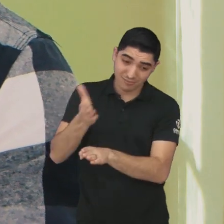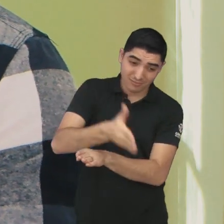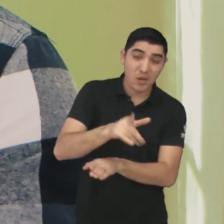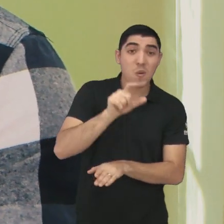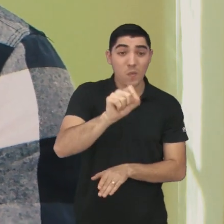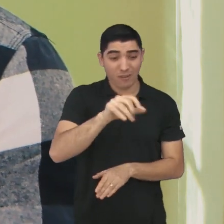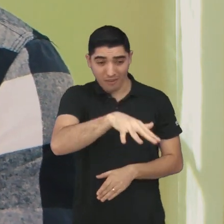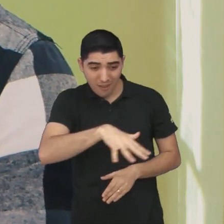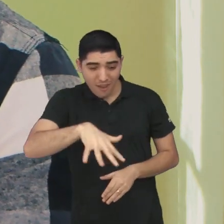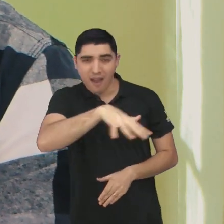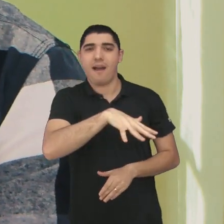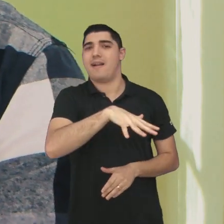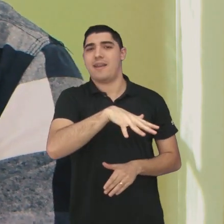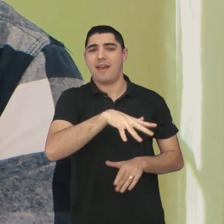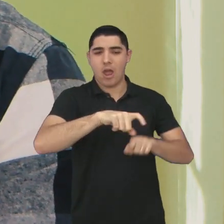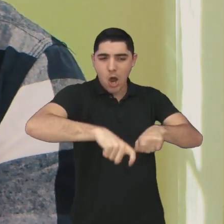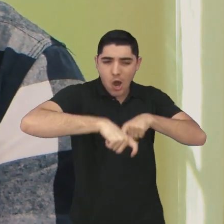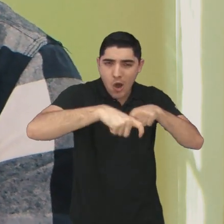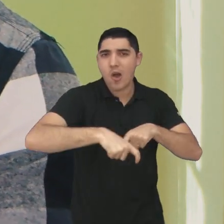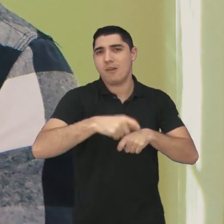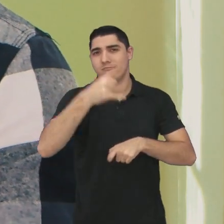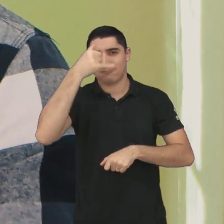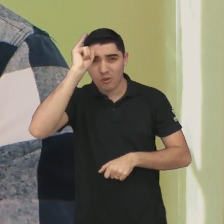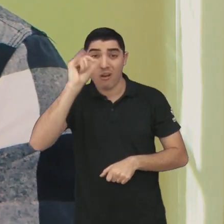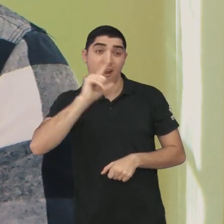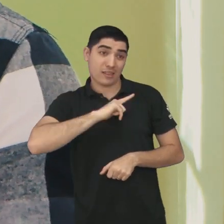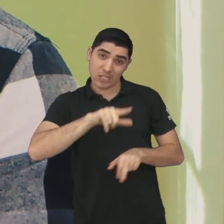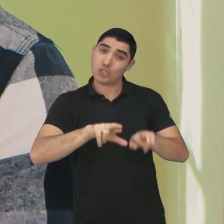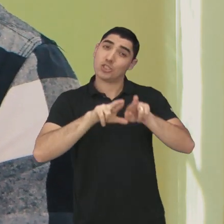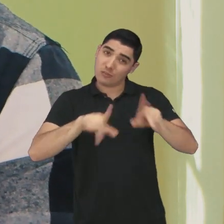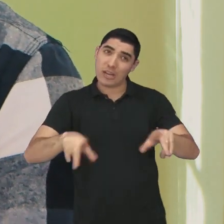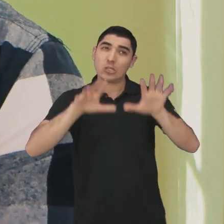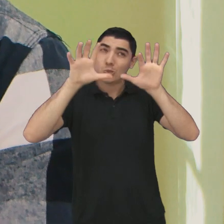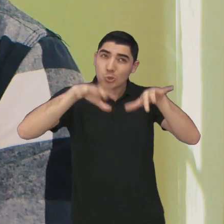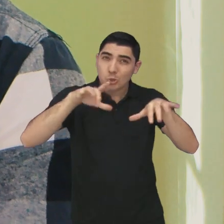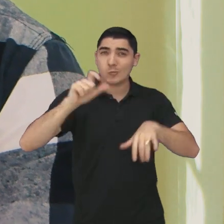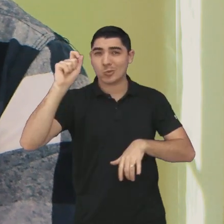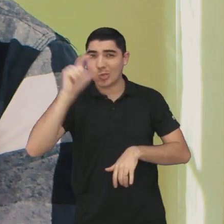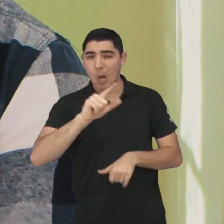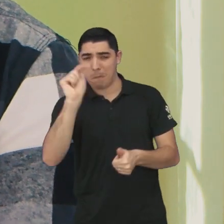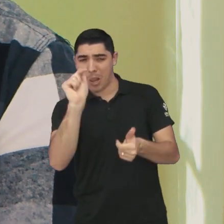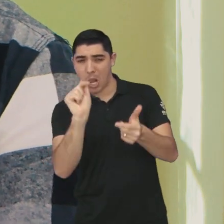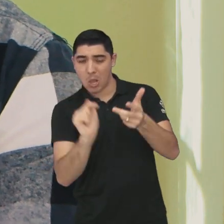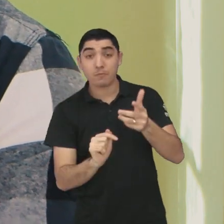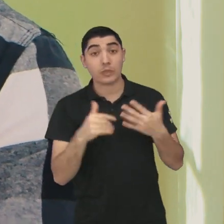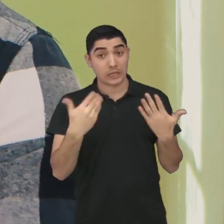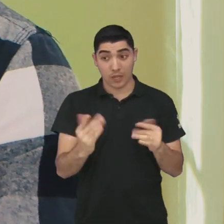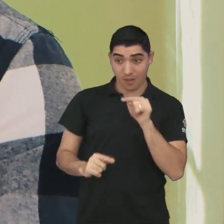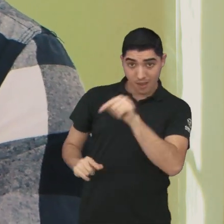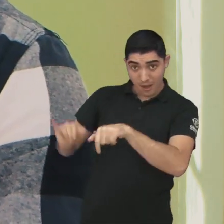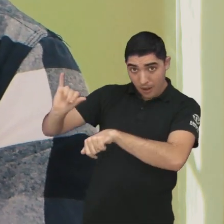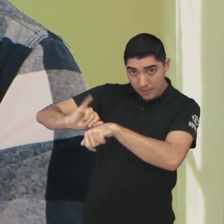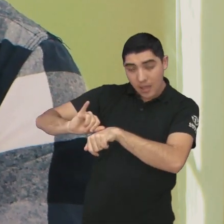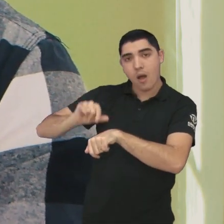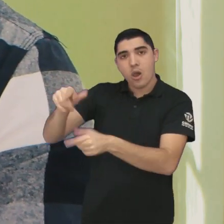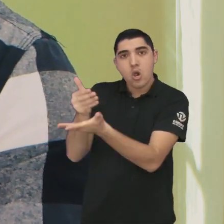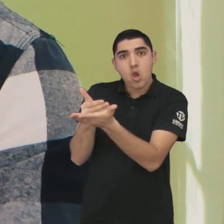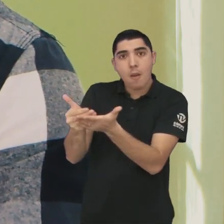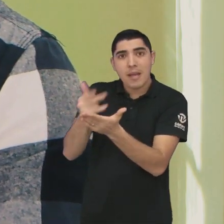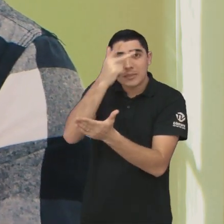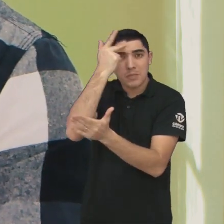das intempéries, né, na produção agrícola, enfim, isso já é mais incerto. Então São Paulo vai sofrer um aumento